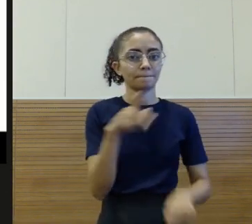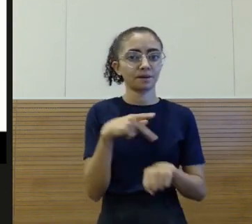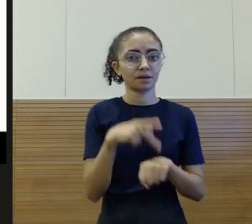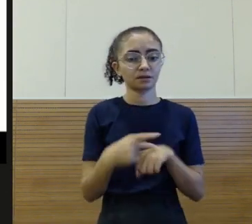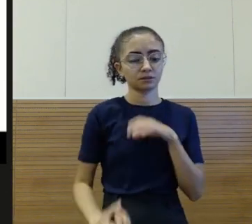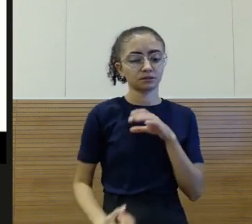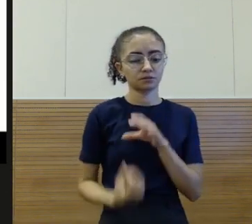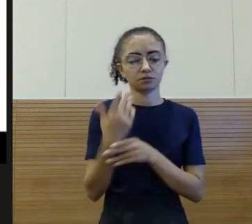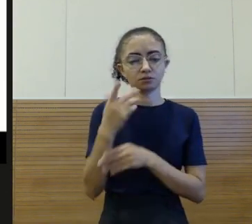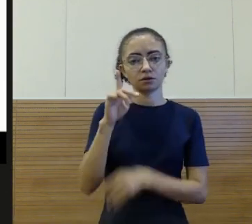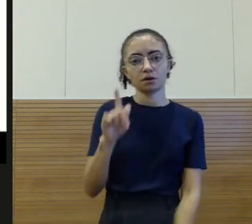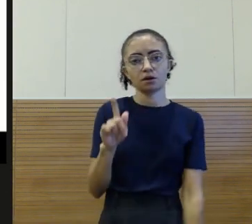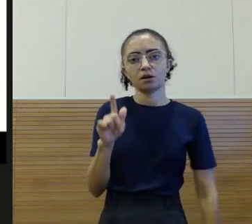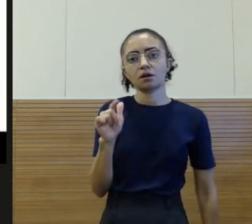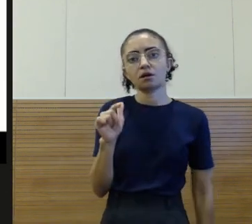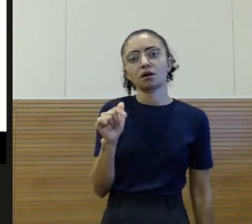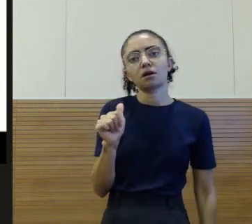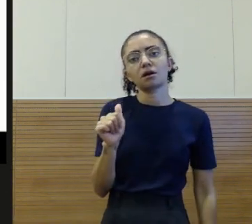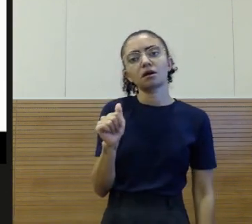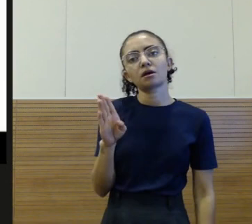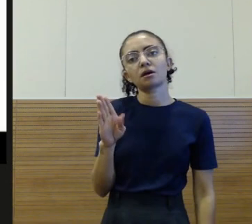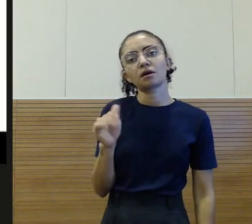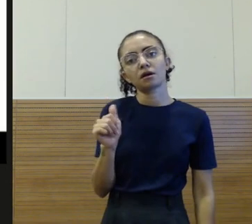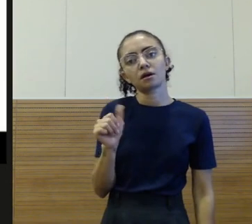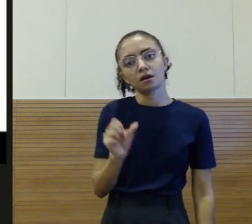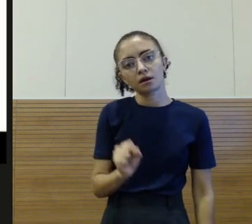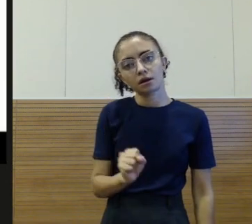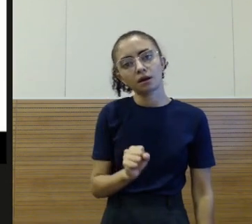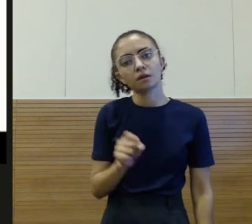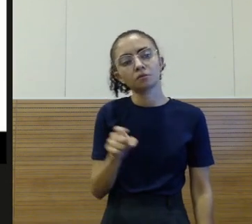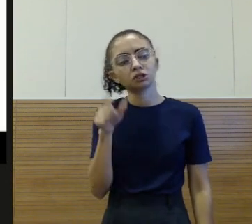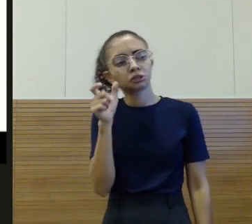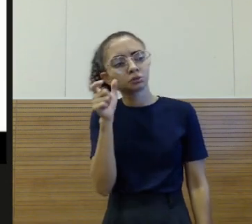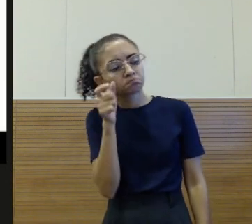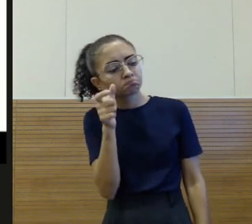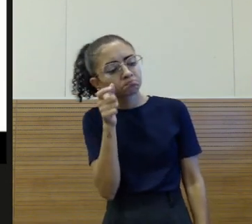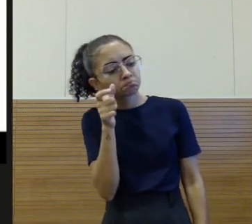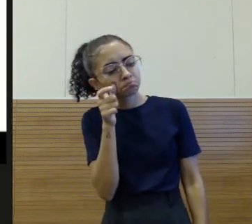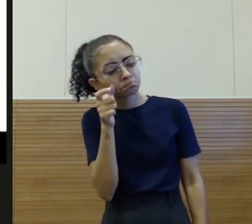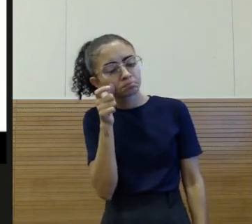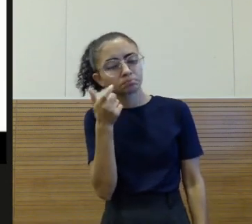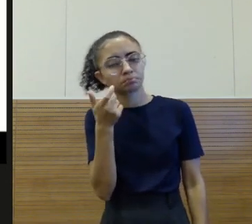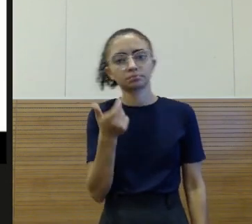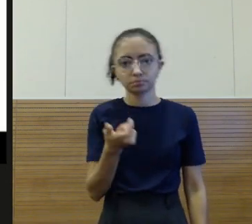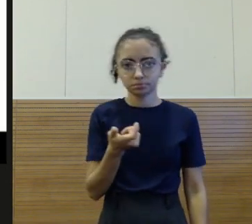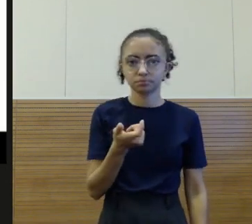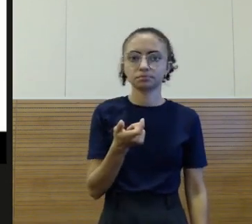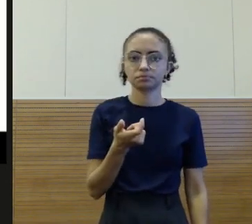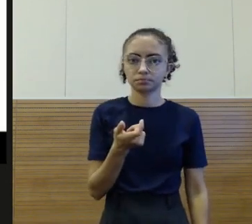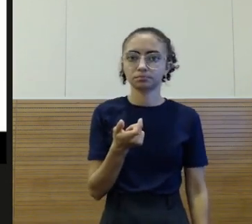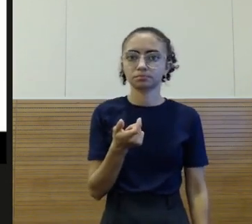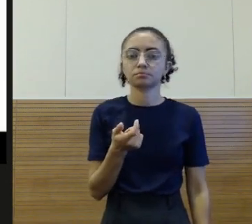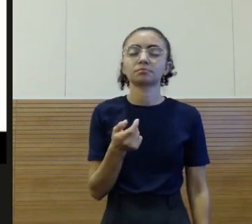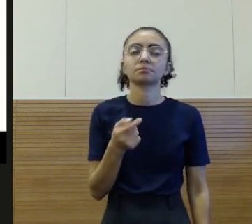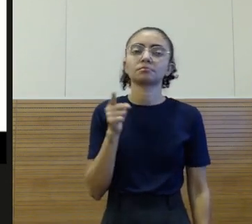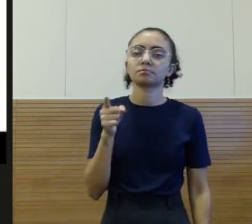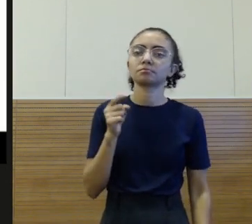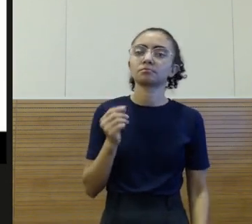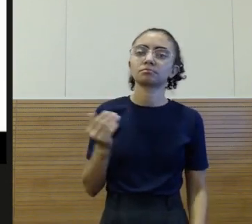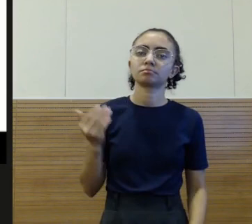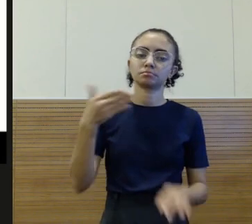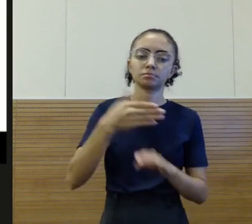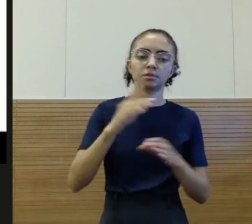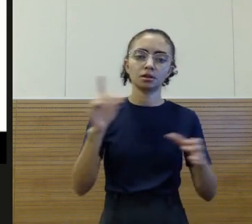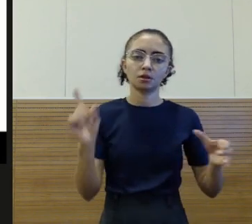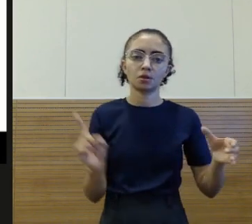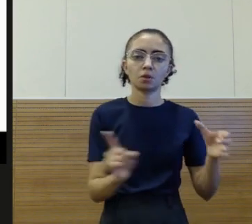GABAs até o dia de hoje, e também mostraram esse interesse para que sejam importantes e parte de toda essa transformação dos